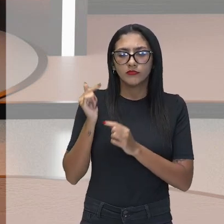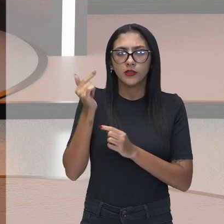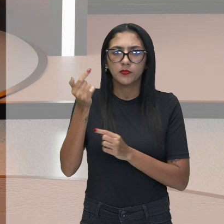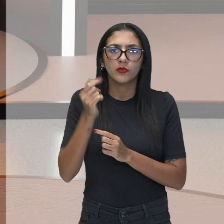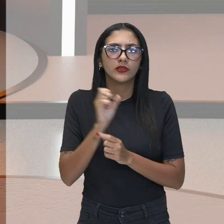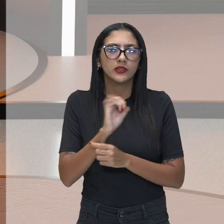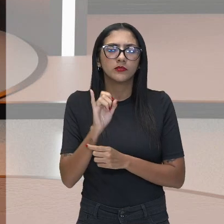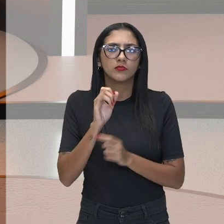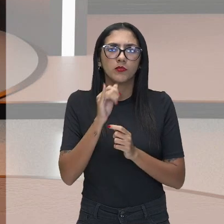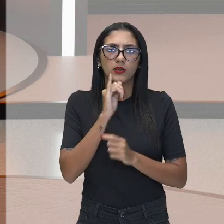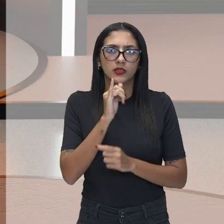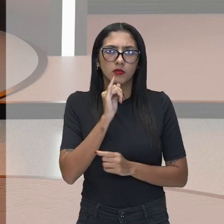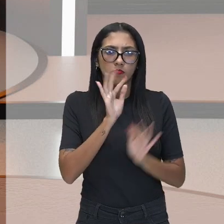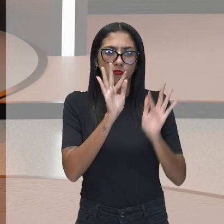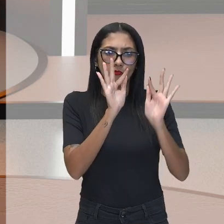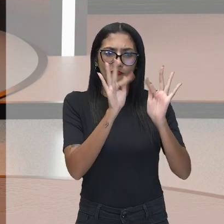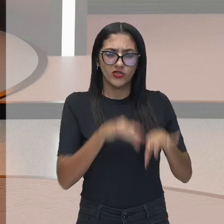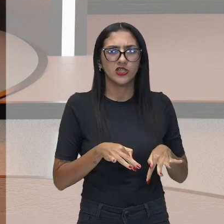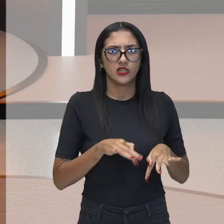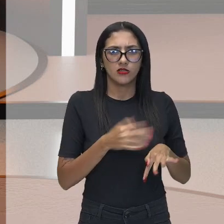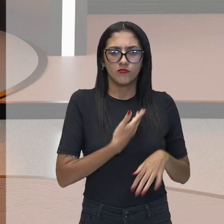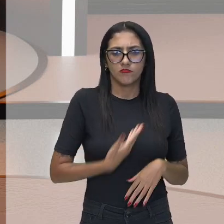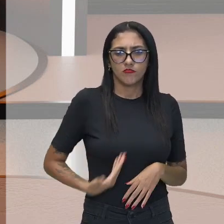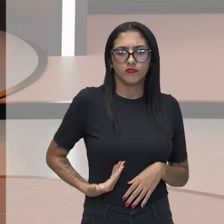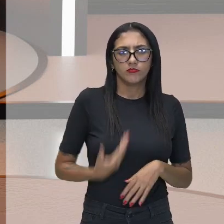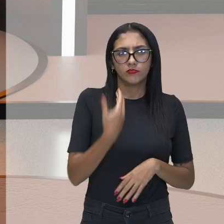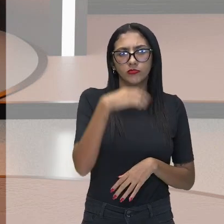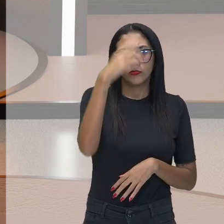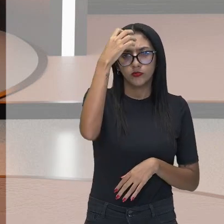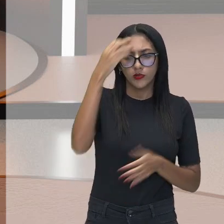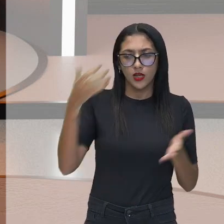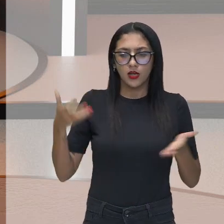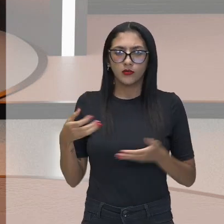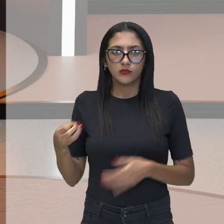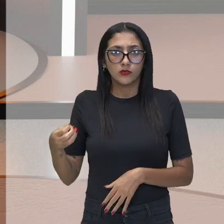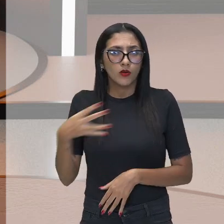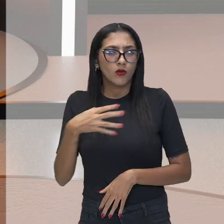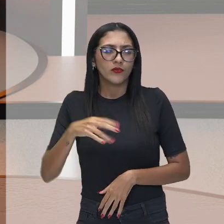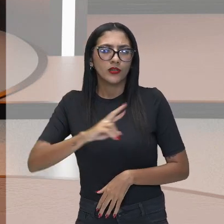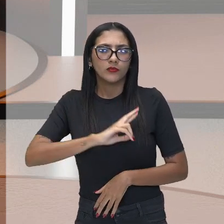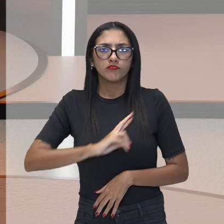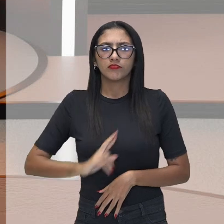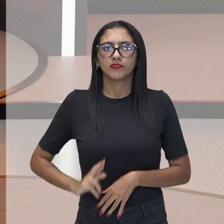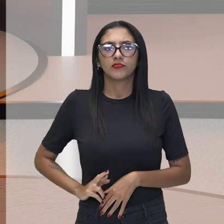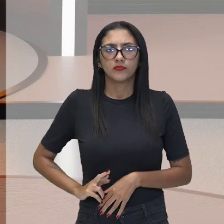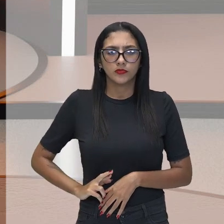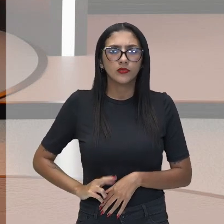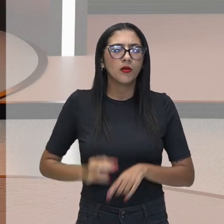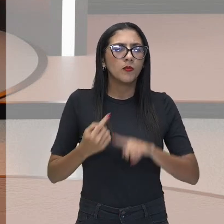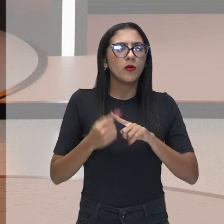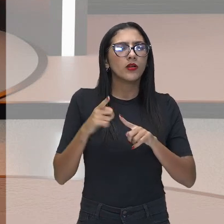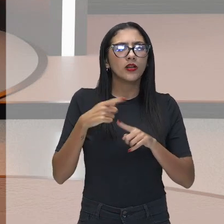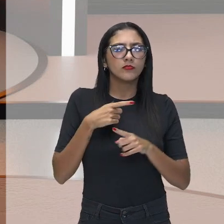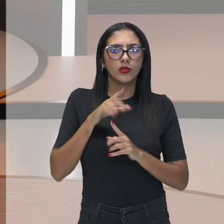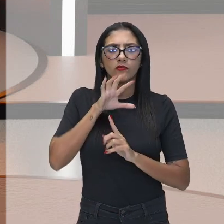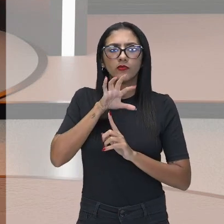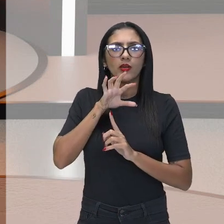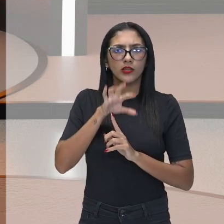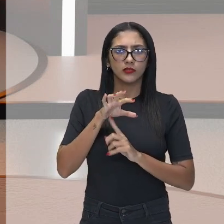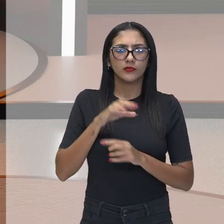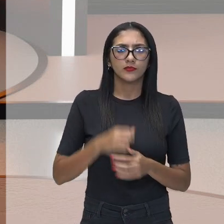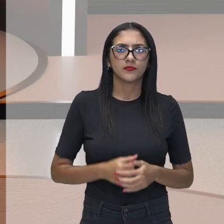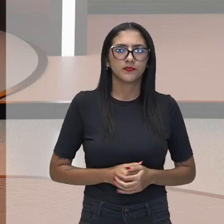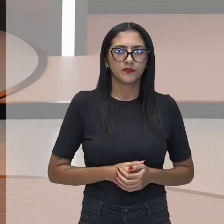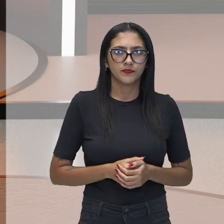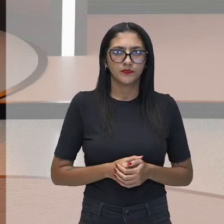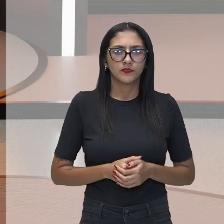derrubar essa monarquia e se estabelecer uma república ditatorial por conta dessas influências positivistas. Mas,